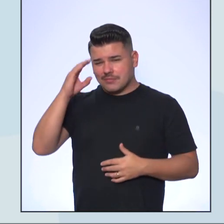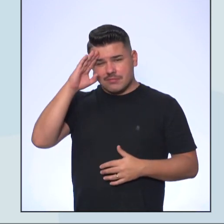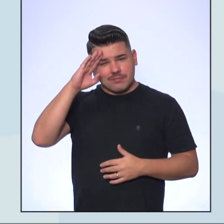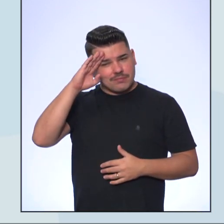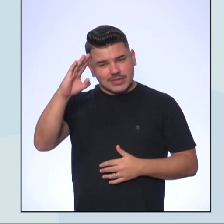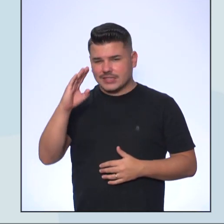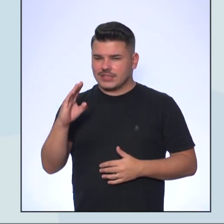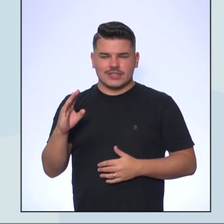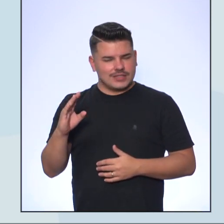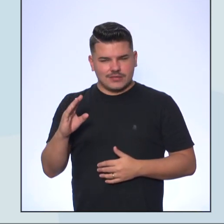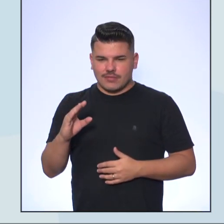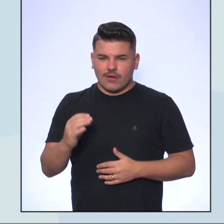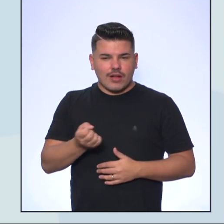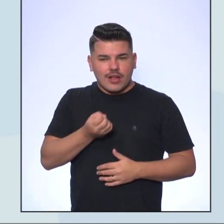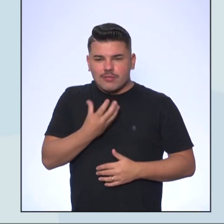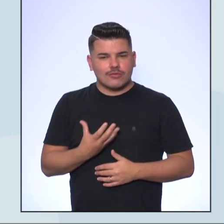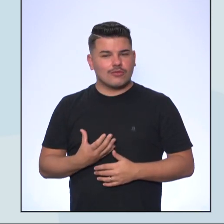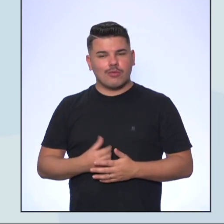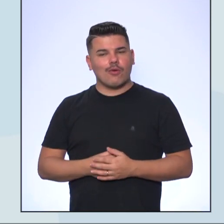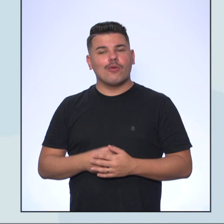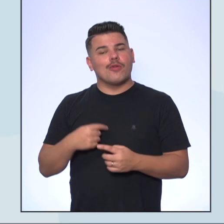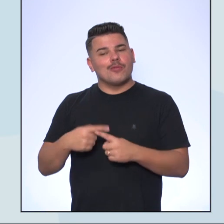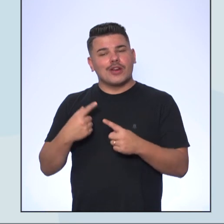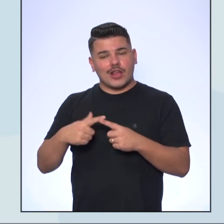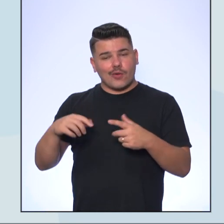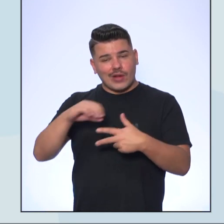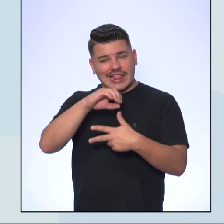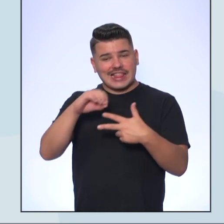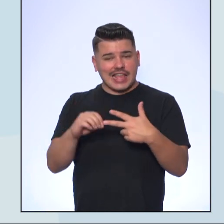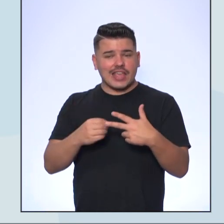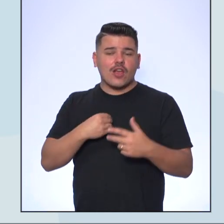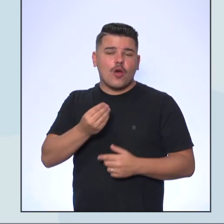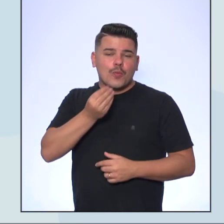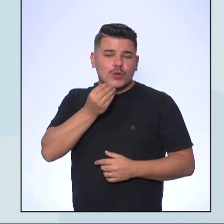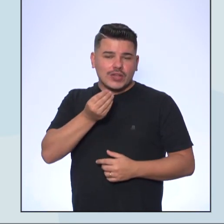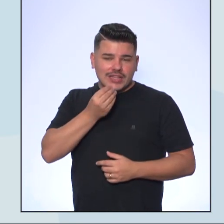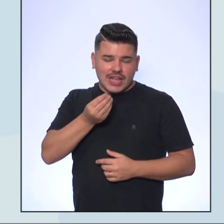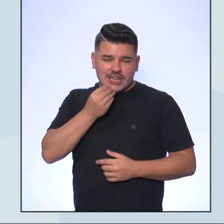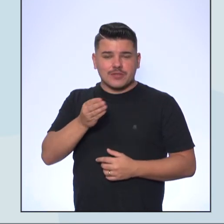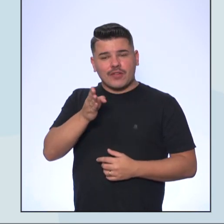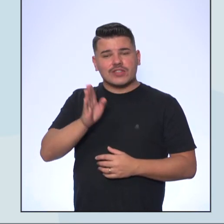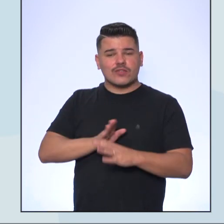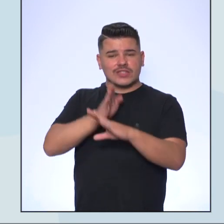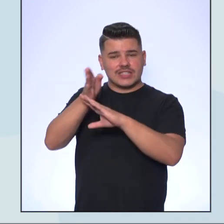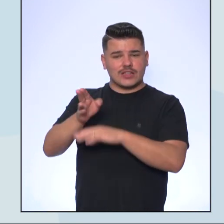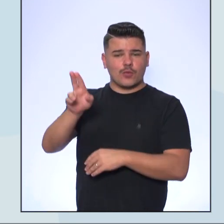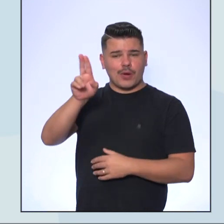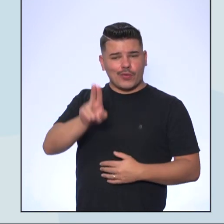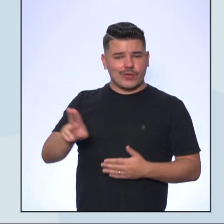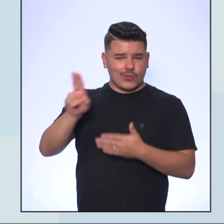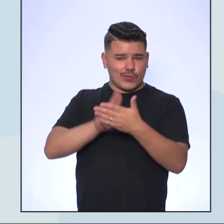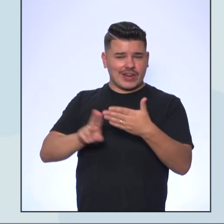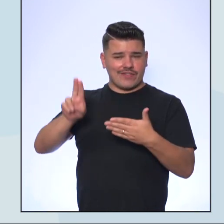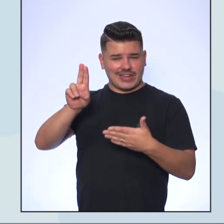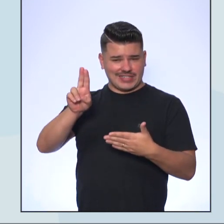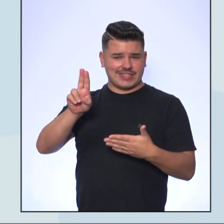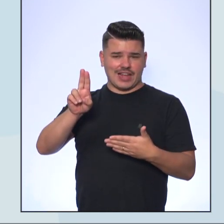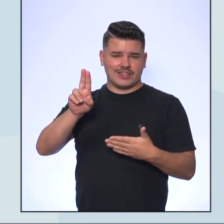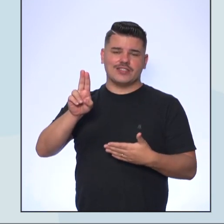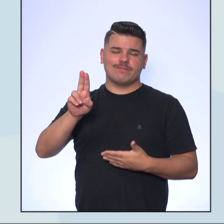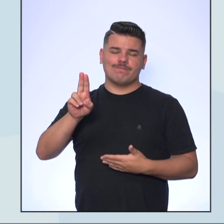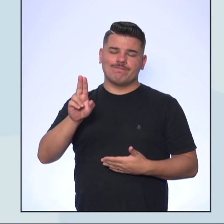ele a principal porta de entrada hoje para o ensino superior. Isso é